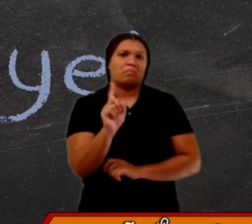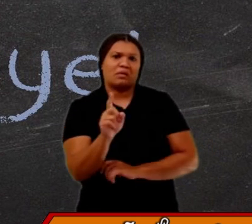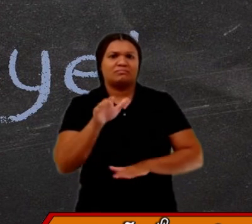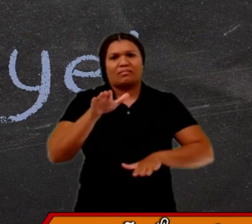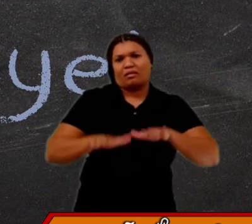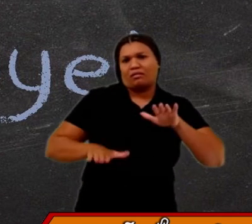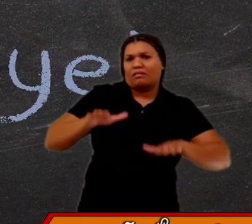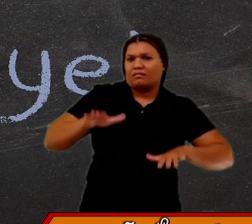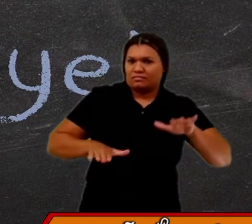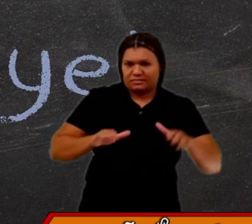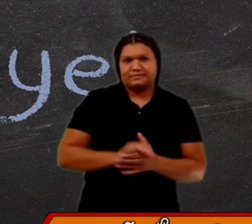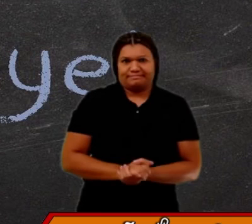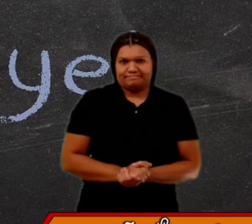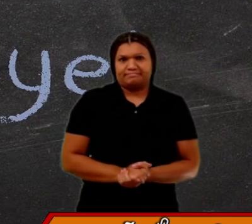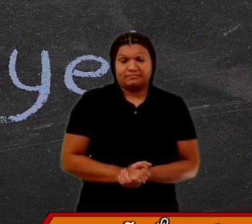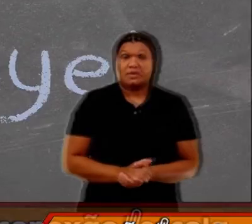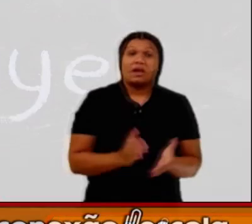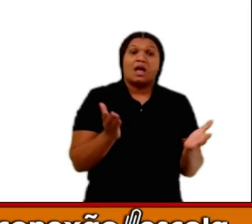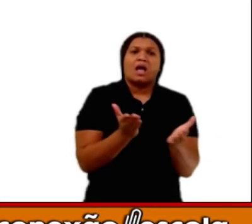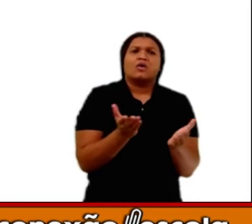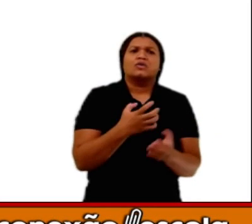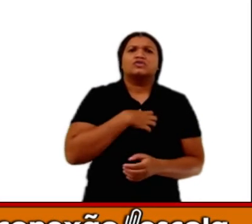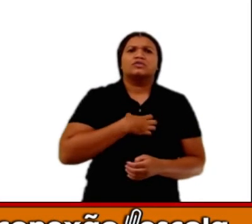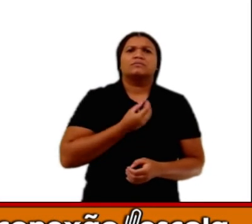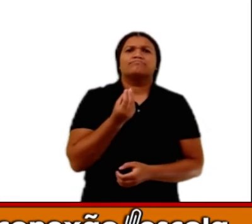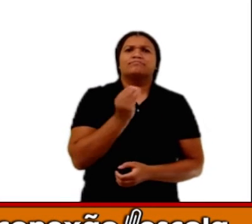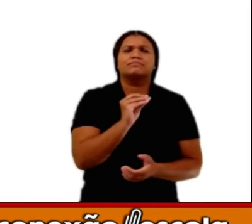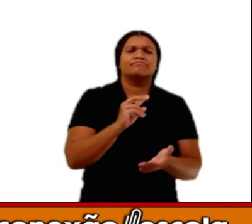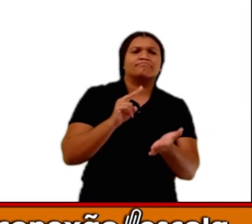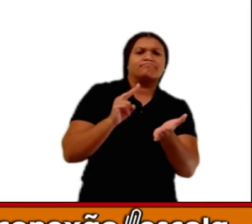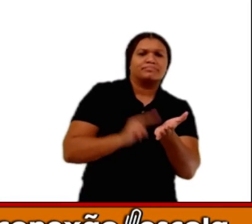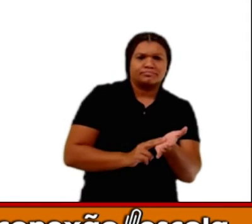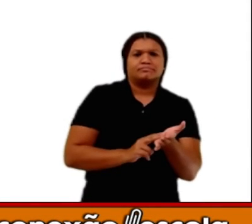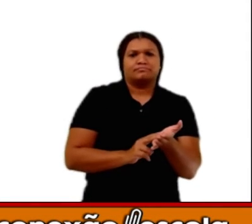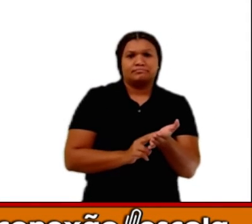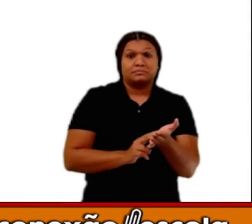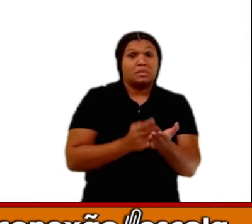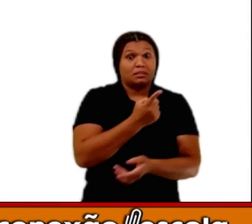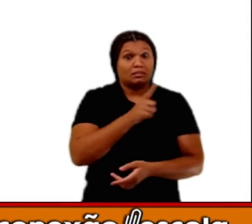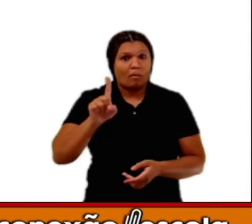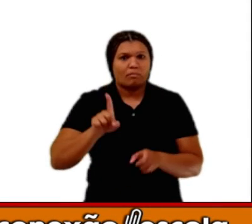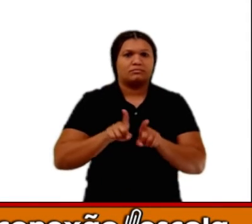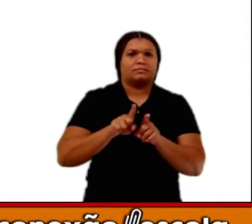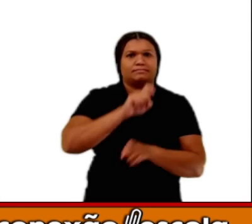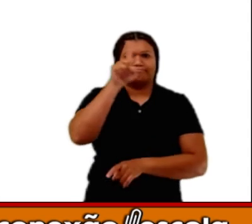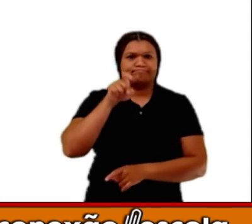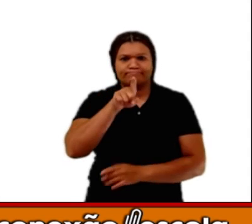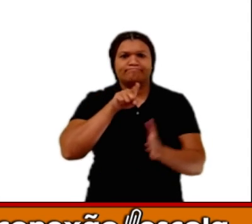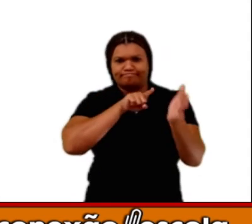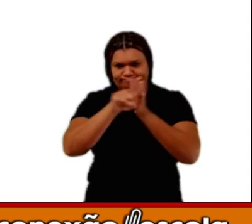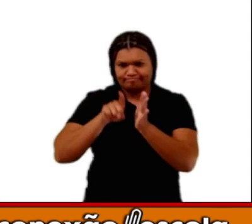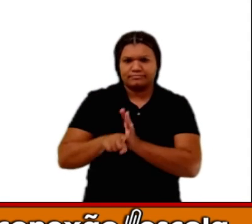certo vamos então partir para forma afirmativa negativa e interrogativa como a gente está